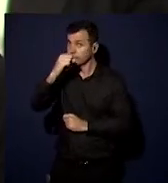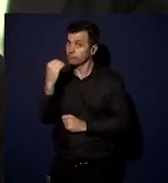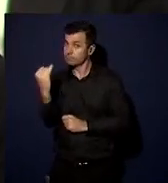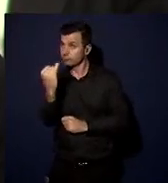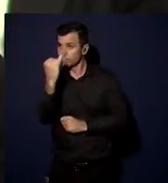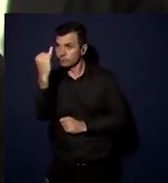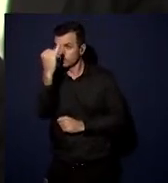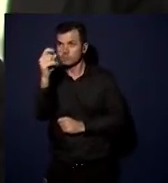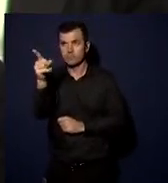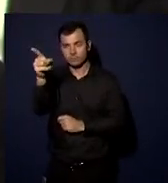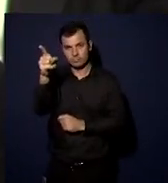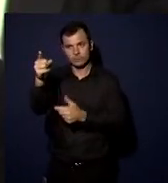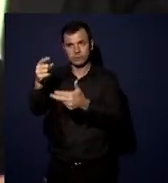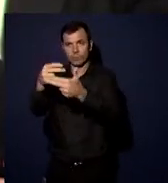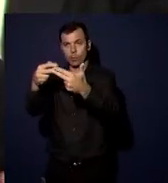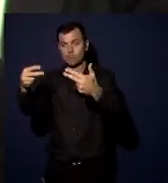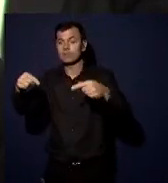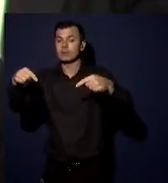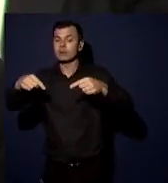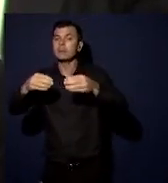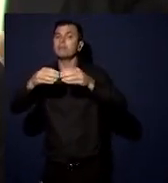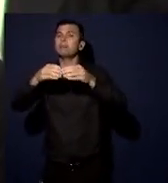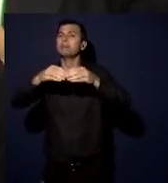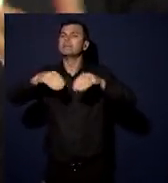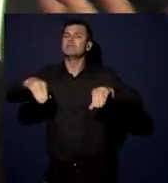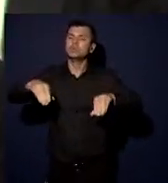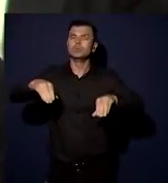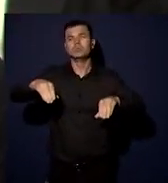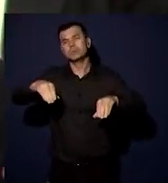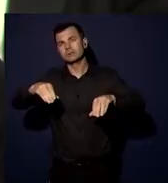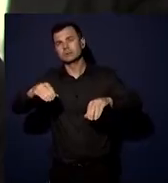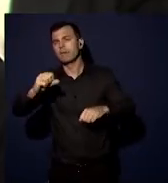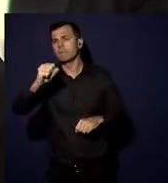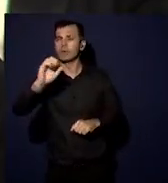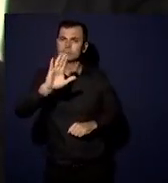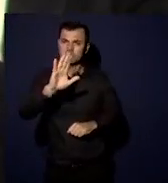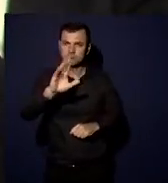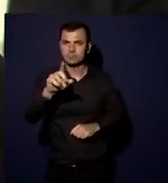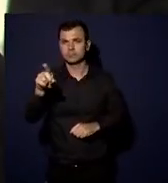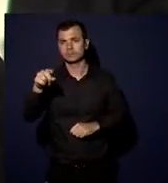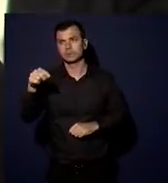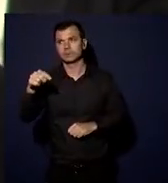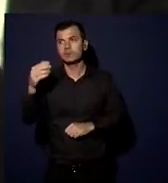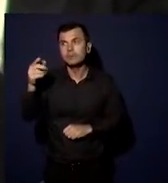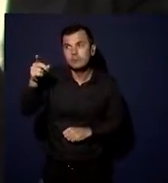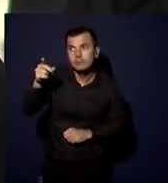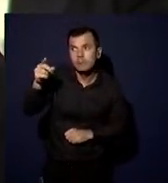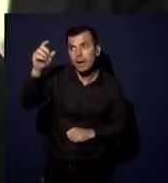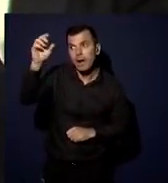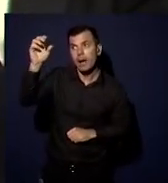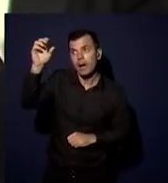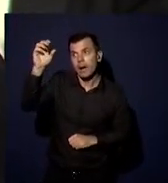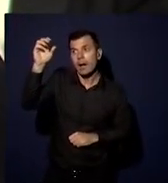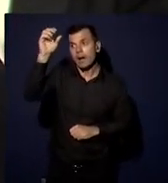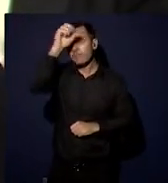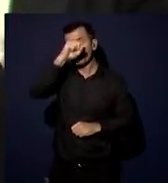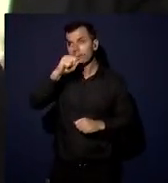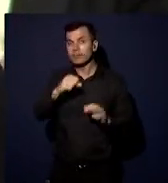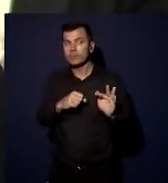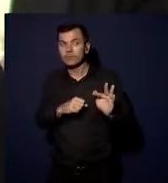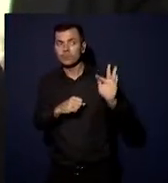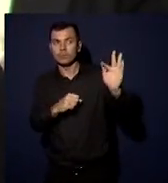com coisas que não nos afetam diretamente né quer dizer o aprendizado muito mais barato não tem um efeito direto